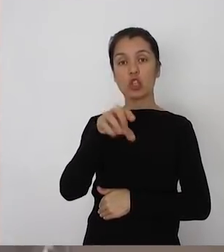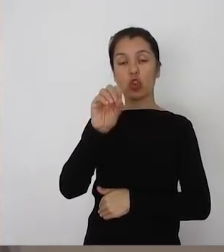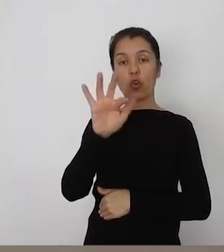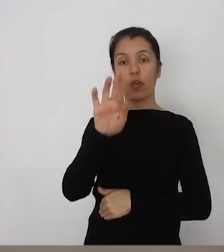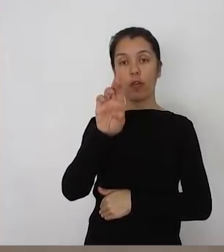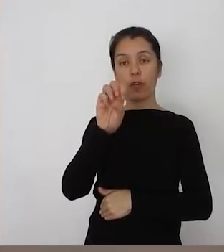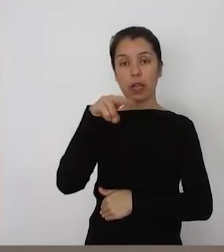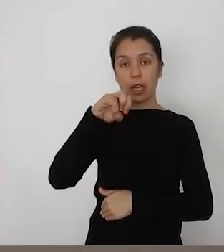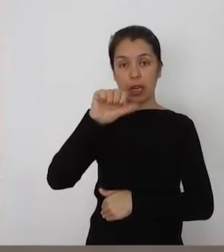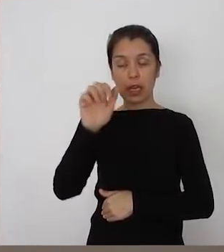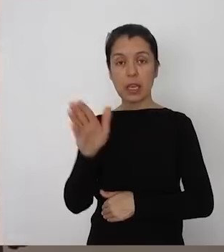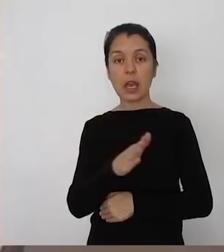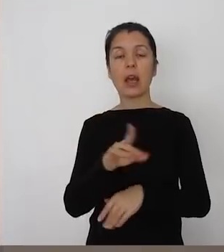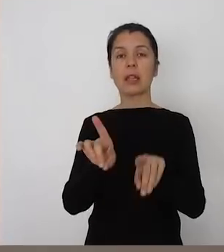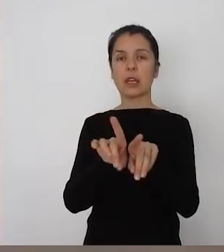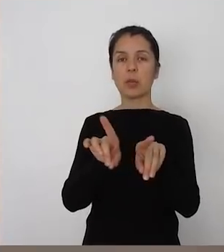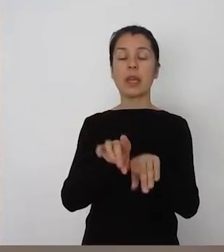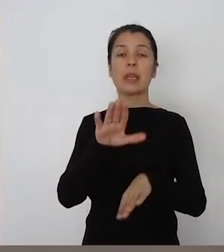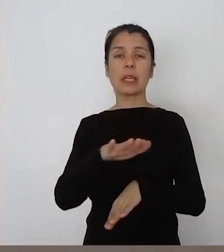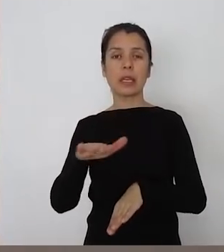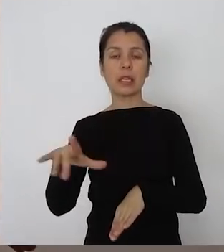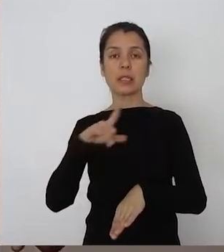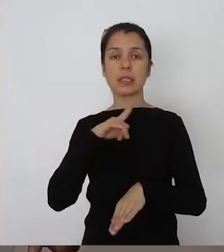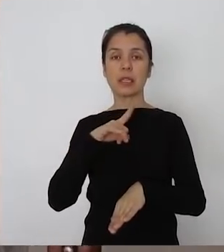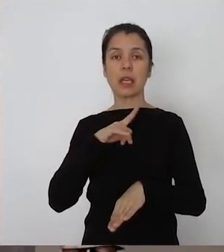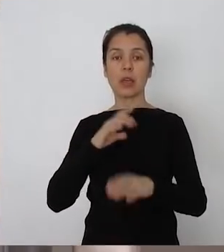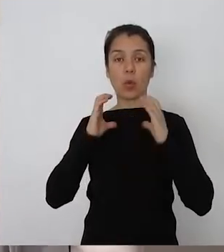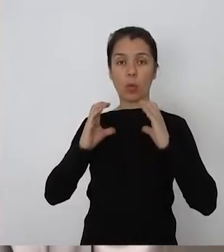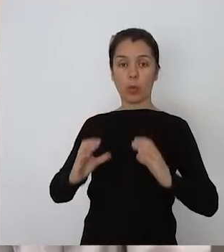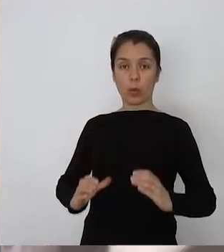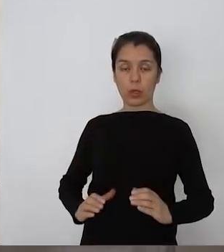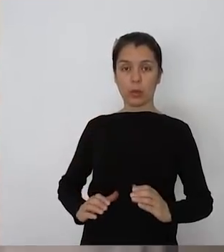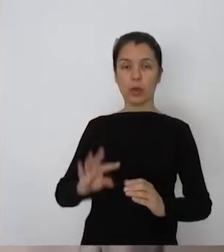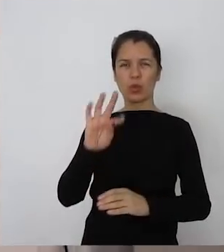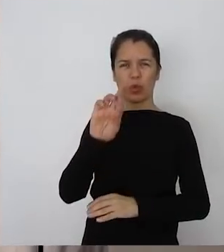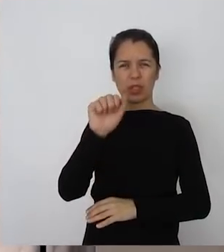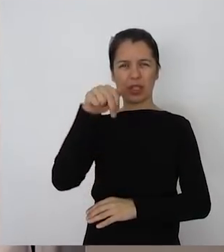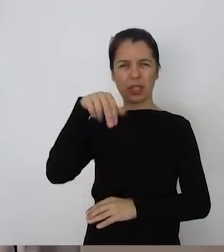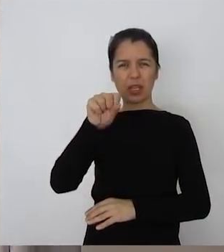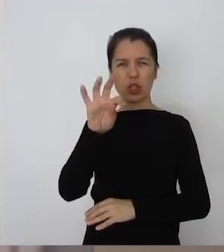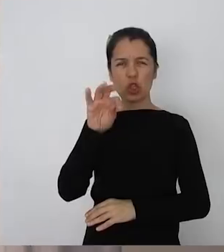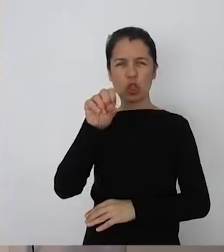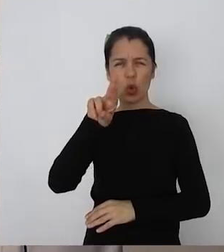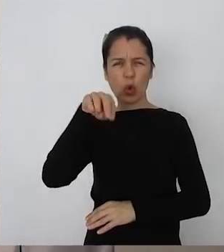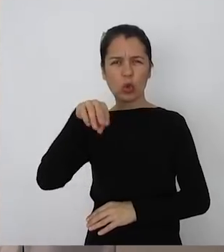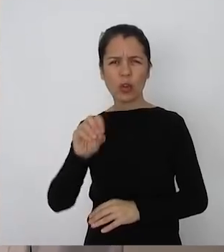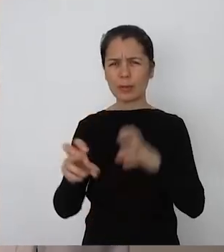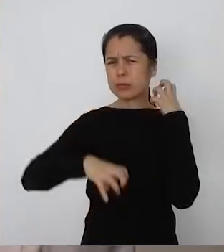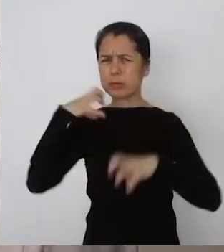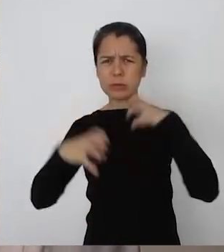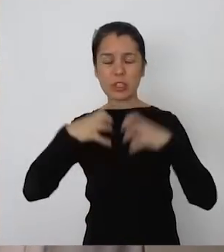vocês uma coisa bastante interessante para que vocês entendam aqui como funciona as vias dopaminérgicas no encéfalo. Nós temos a